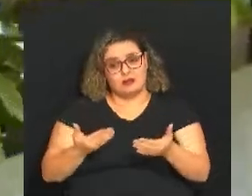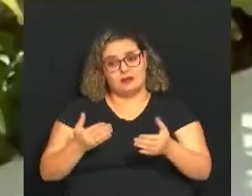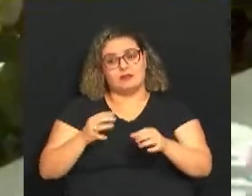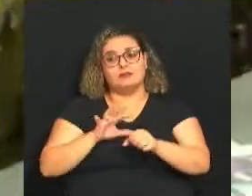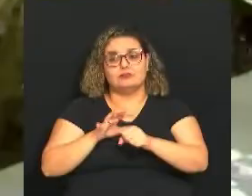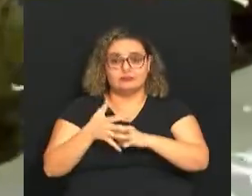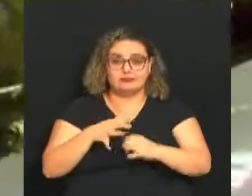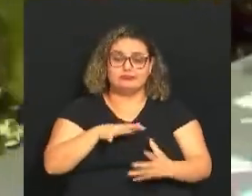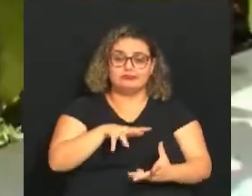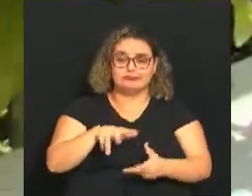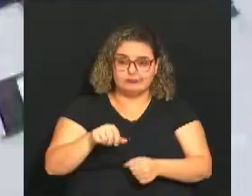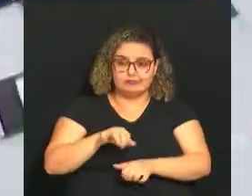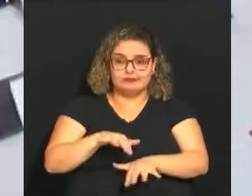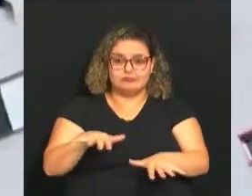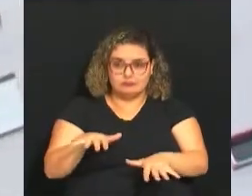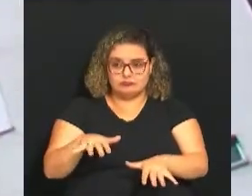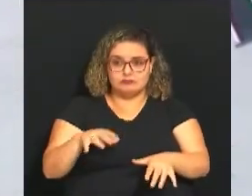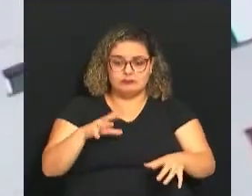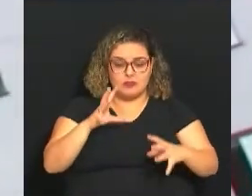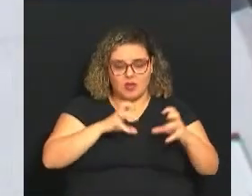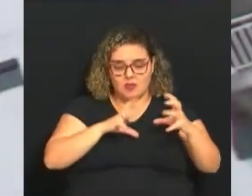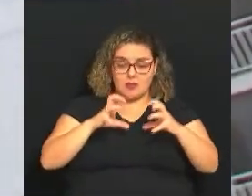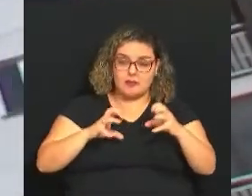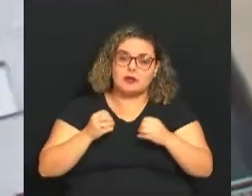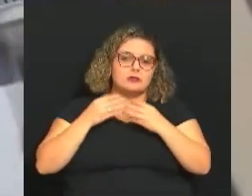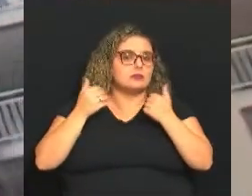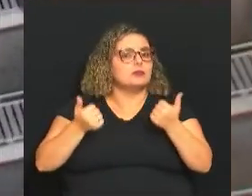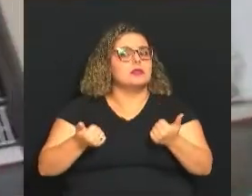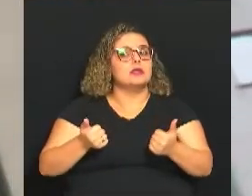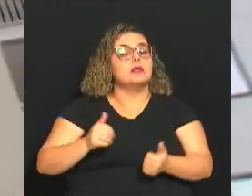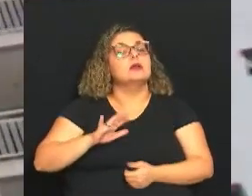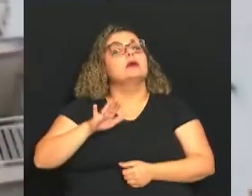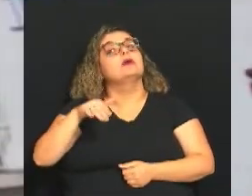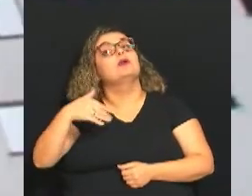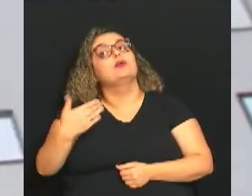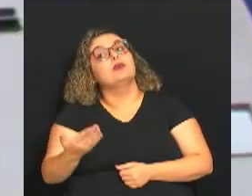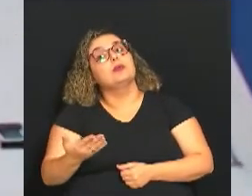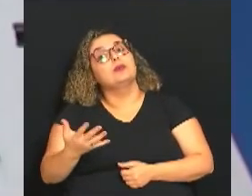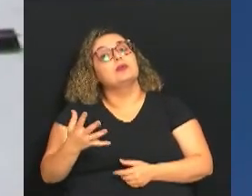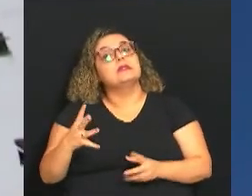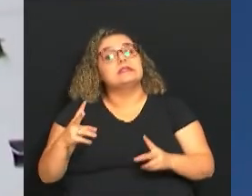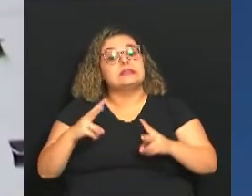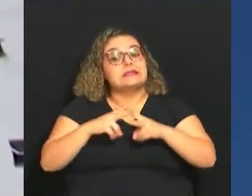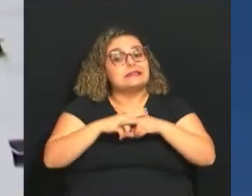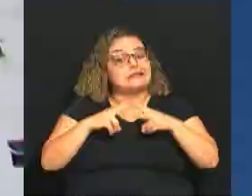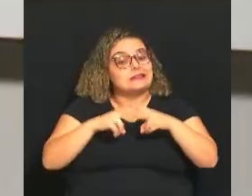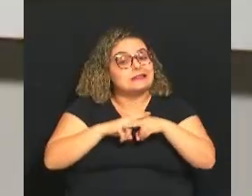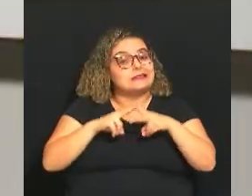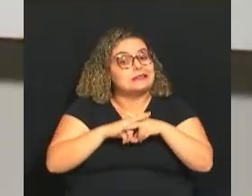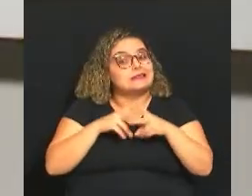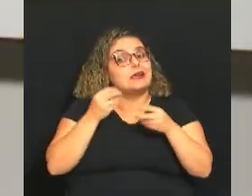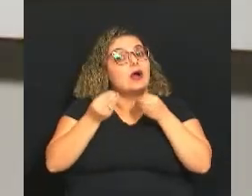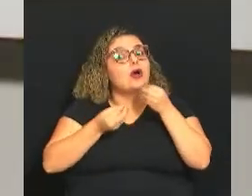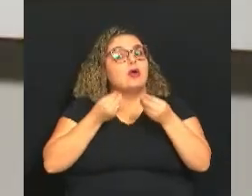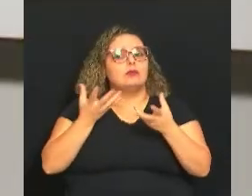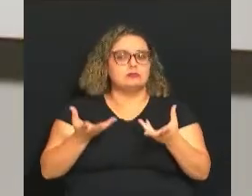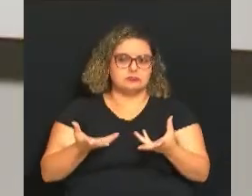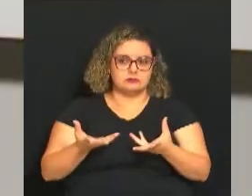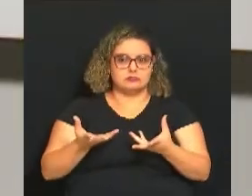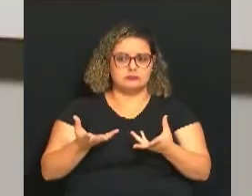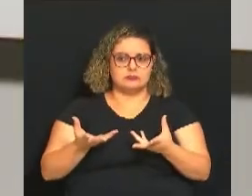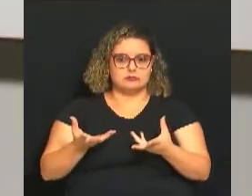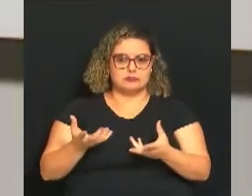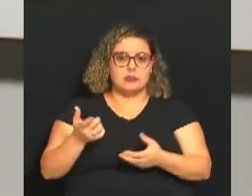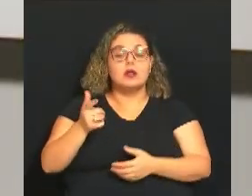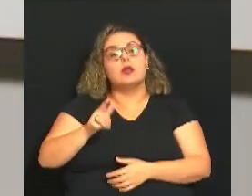Enquanto a briga fica só no bate-boca, tudo bem. Mas e se partir para agressão física? Como lidar? Partir para agressão, é claro, se